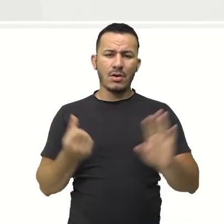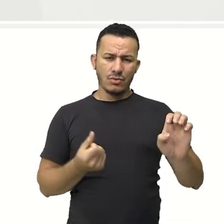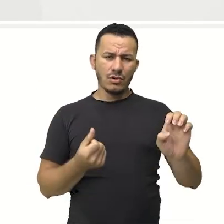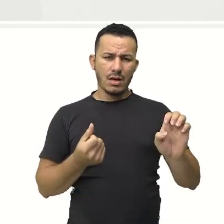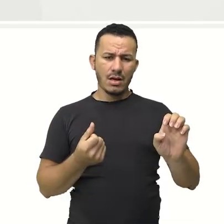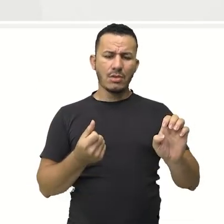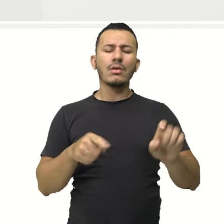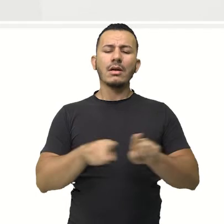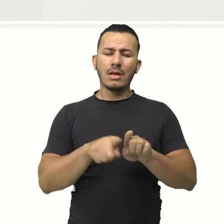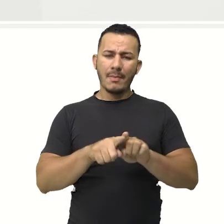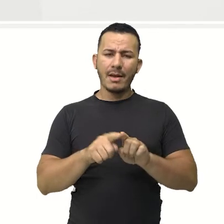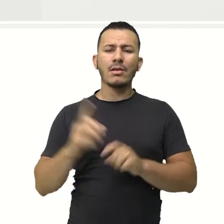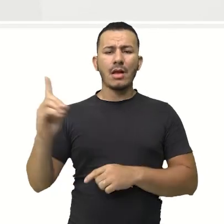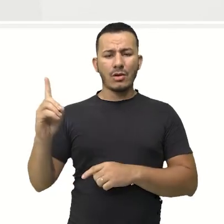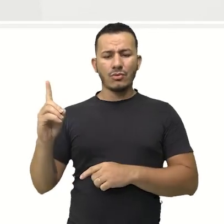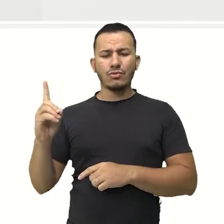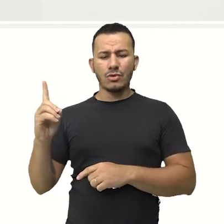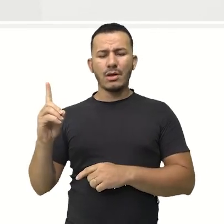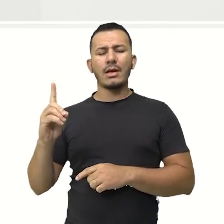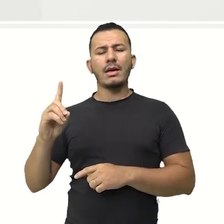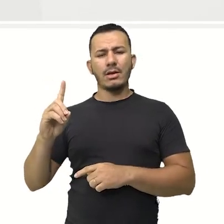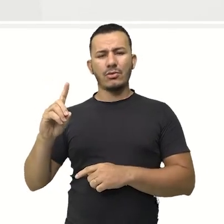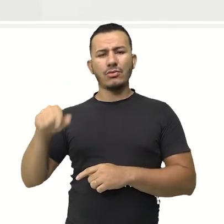esquerdo, então vamos retirar também